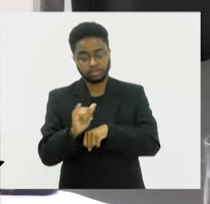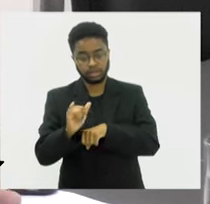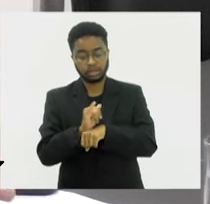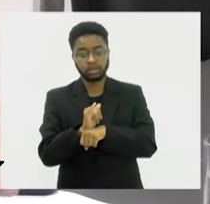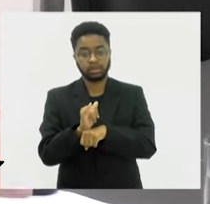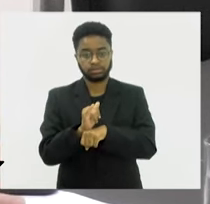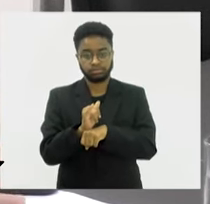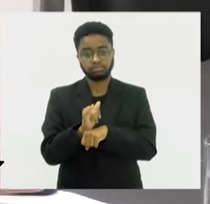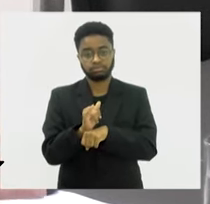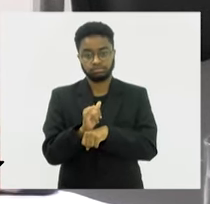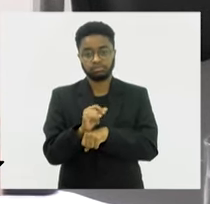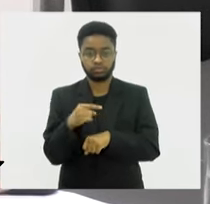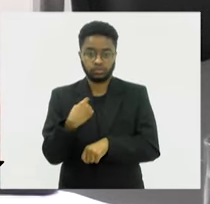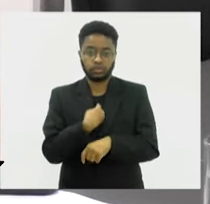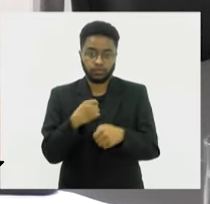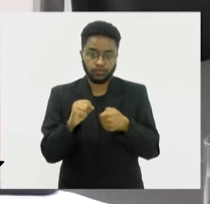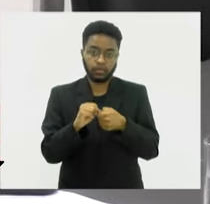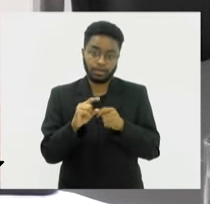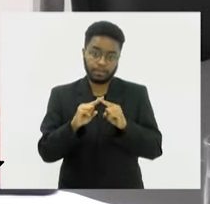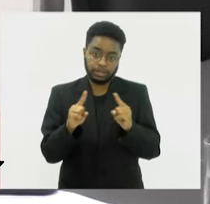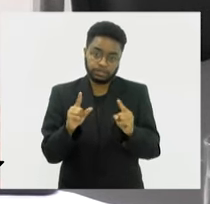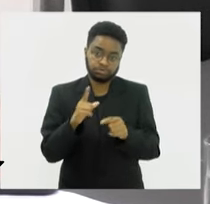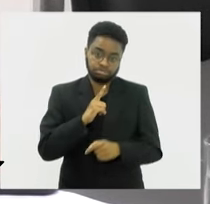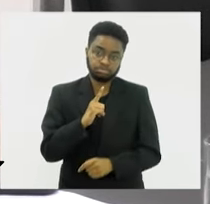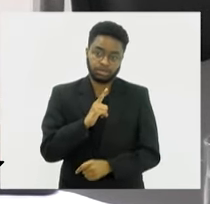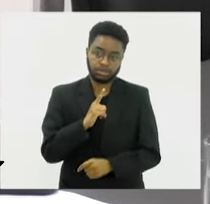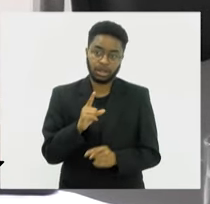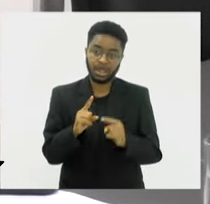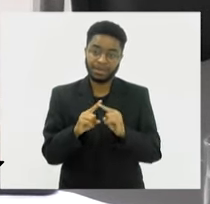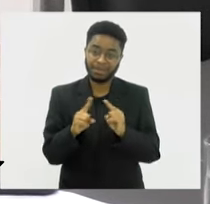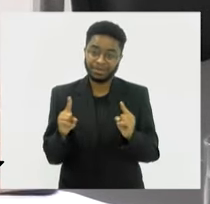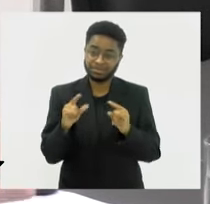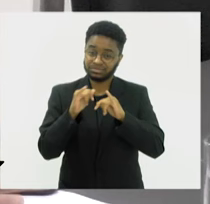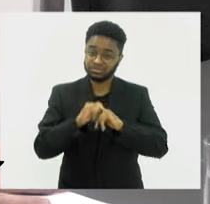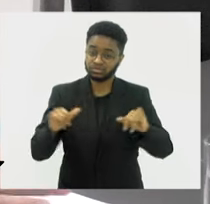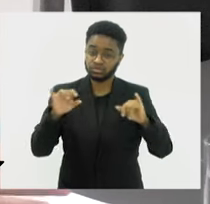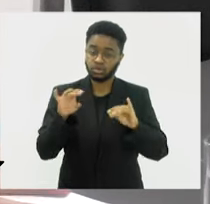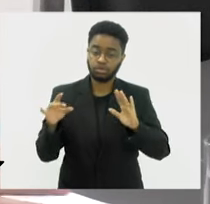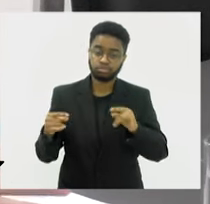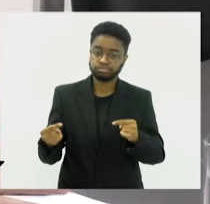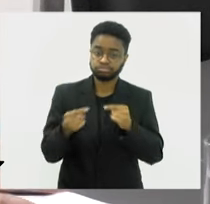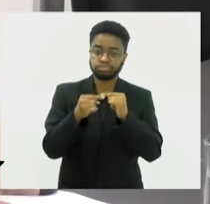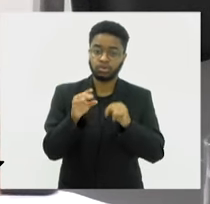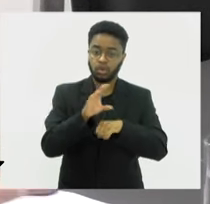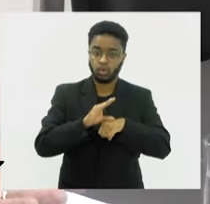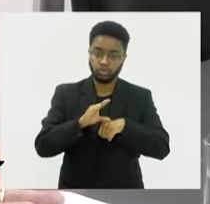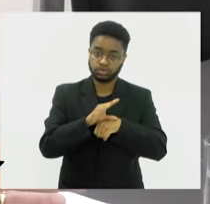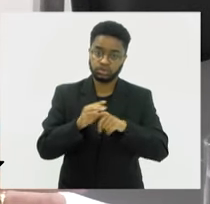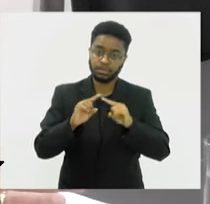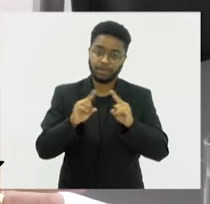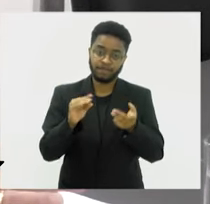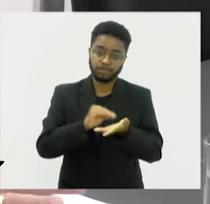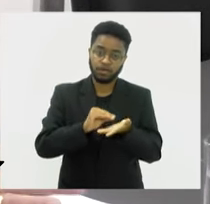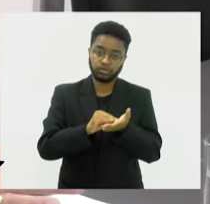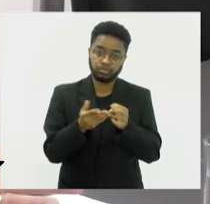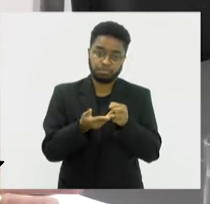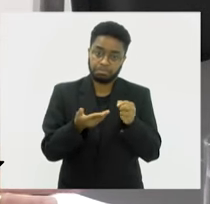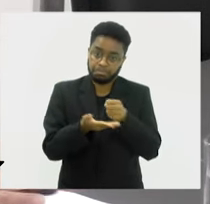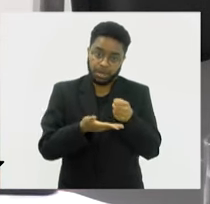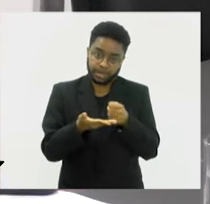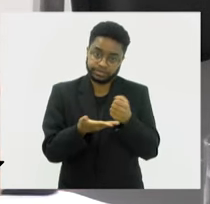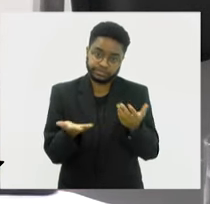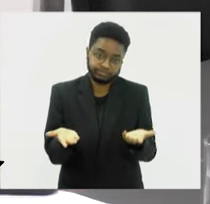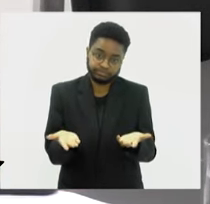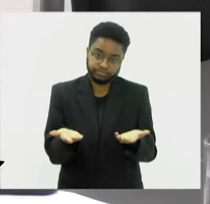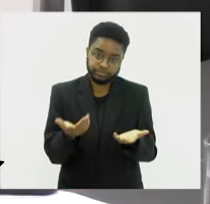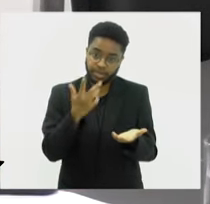É uma manobra, é um rebolado jurídico, mas existe. Agora, declarar meramente a constitucionalidade como parecer sem nenhum fundamento